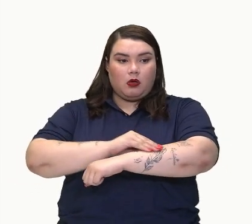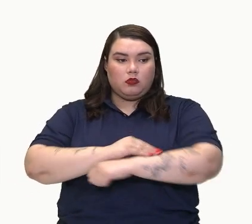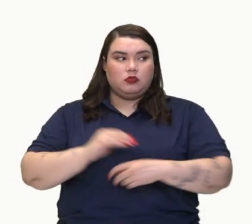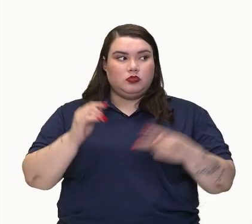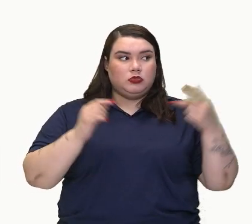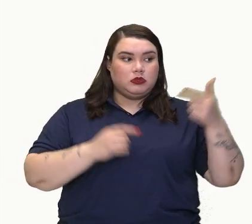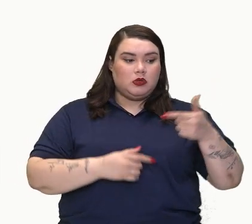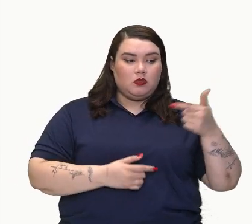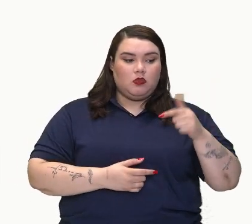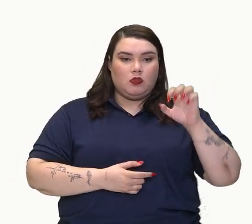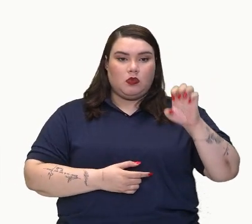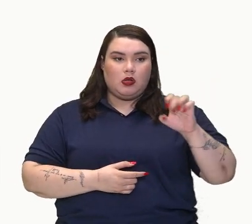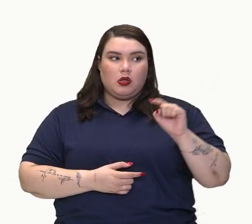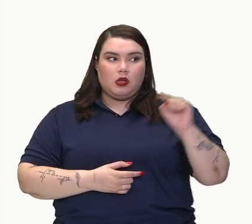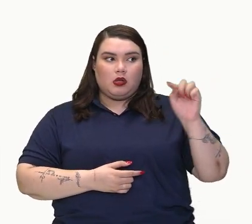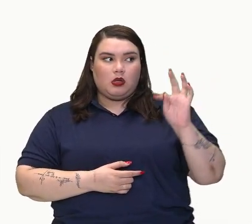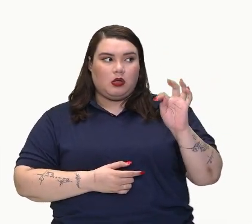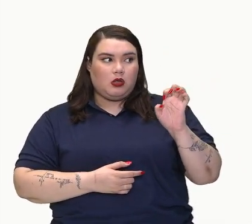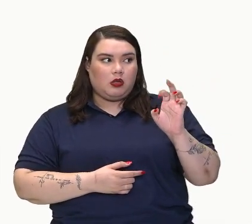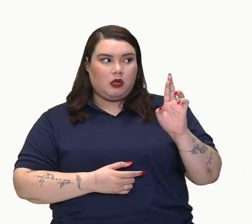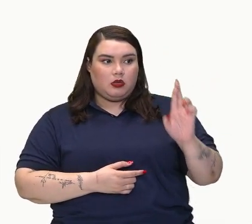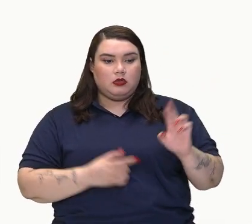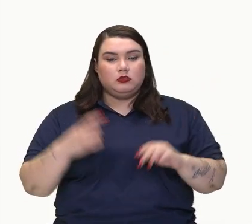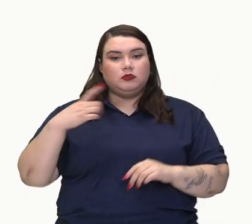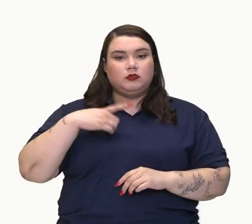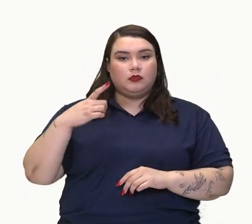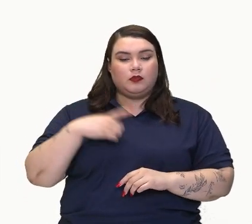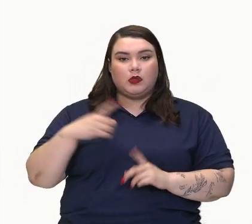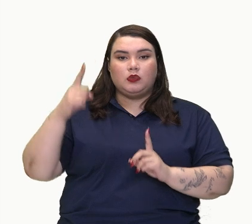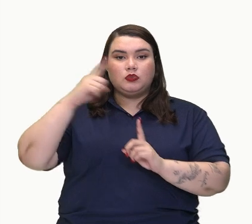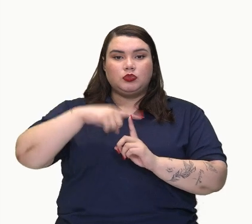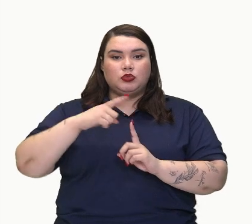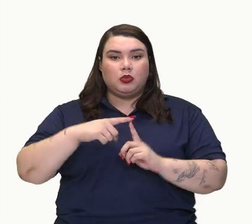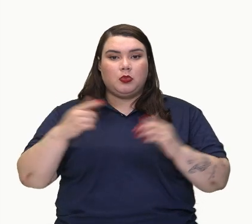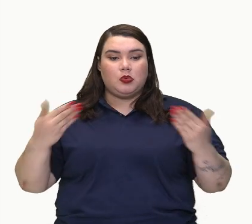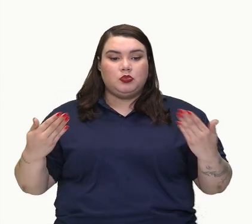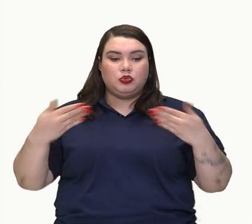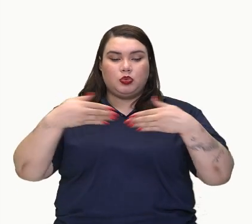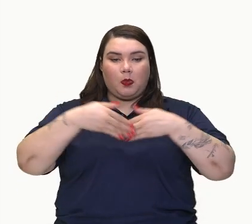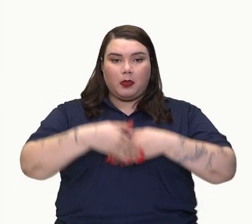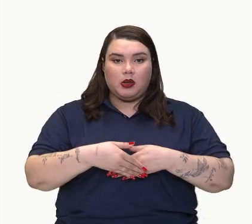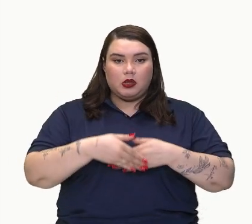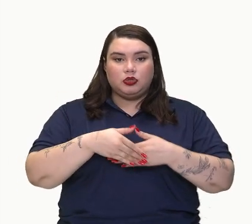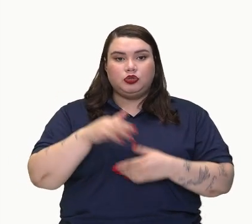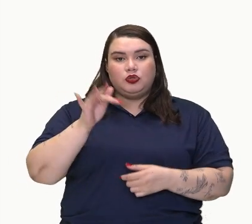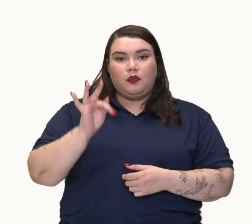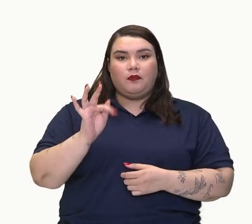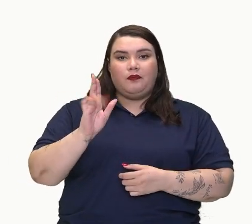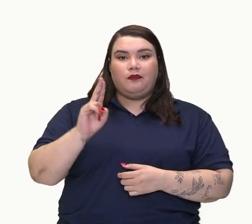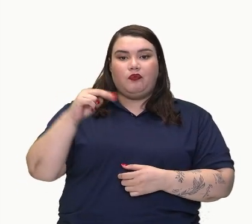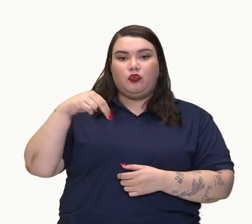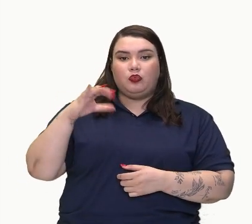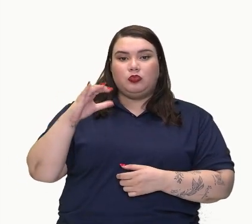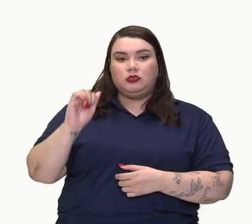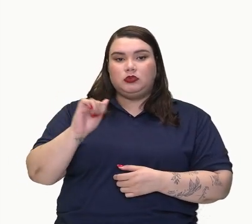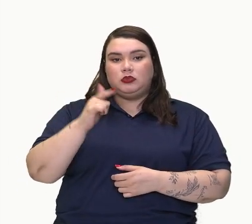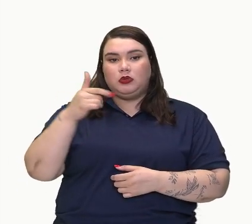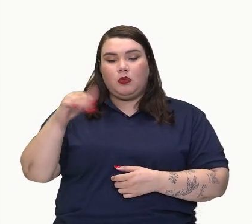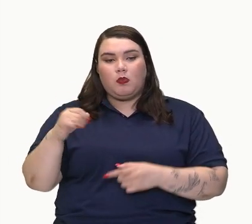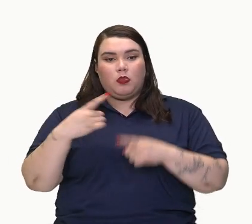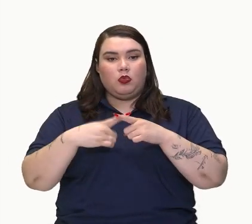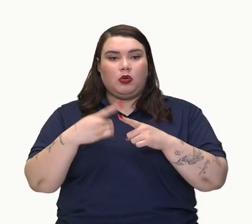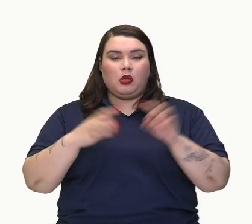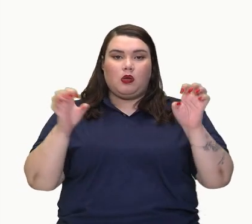éter, nós temos uma isomeria de função, porque ele tem a mesma